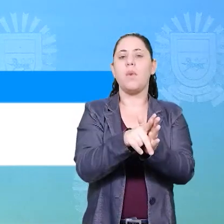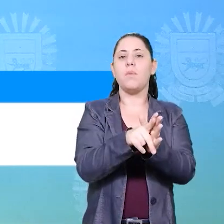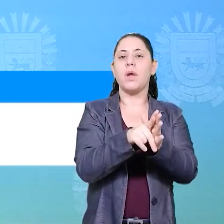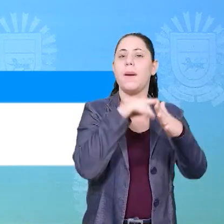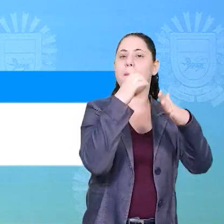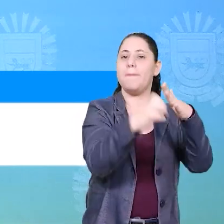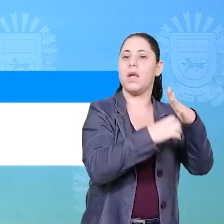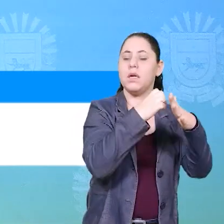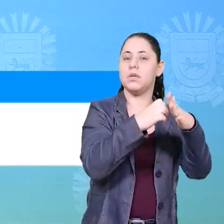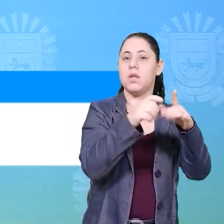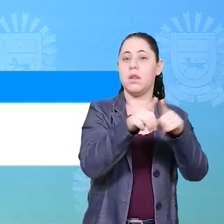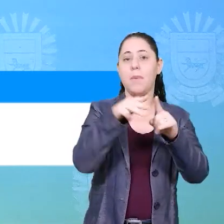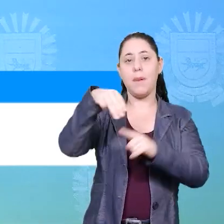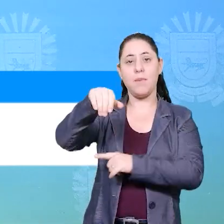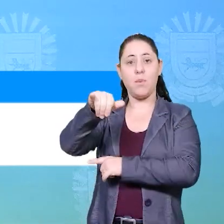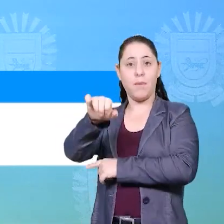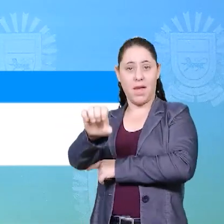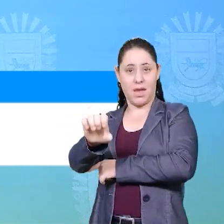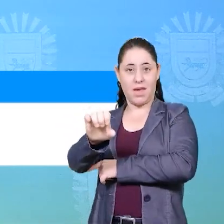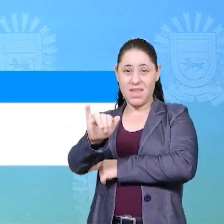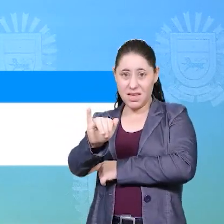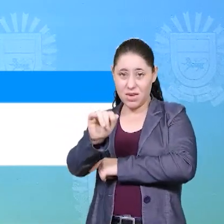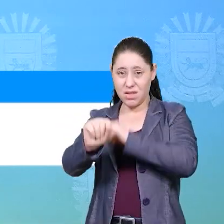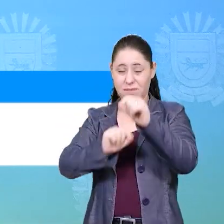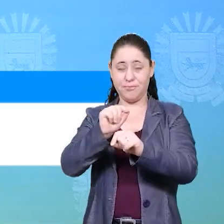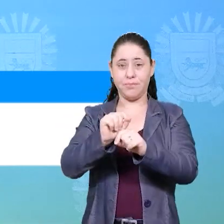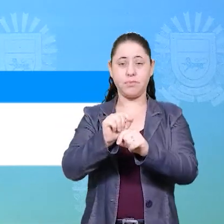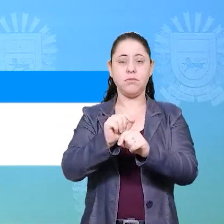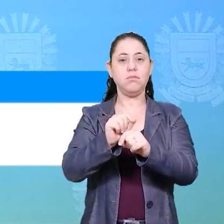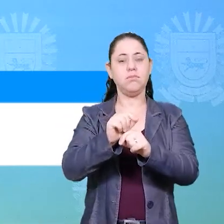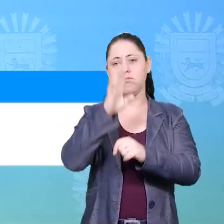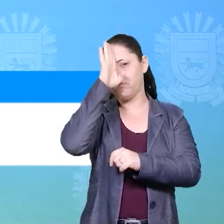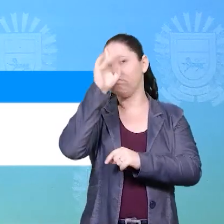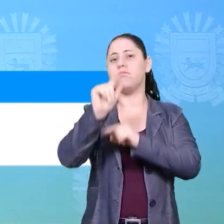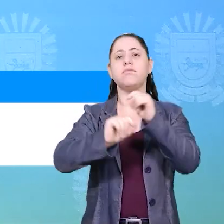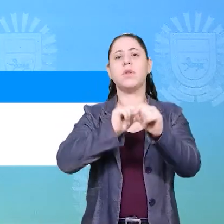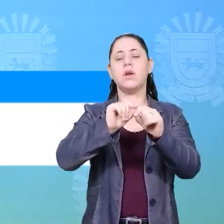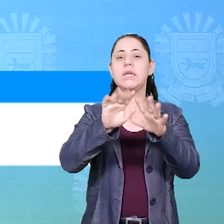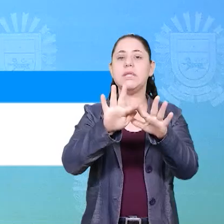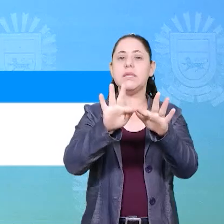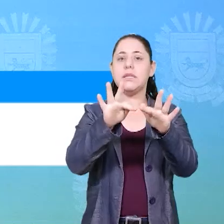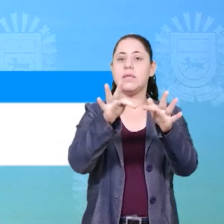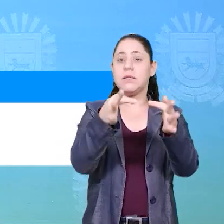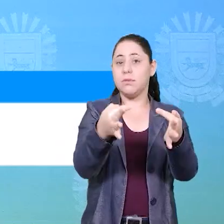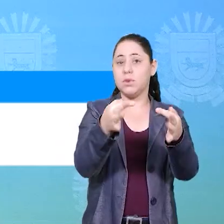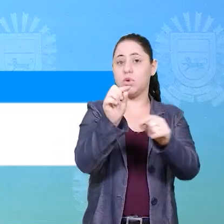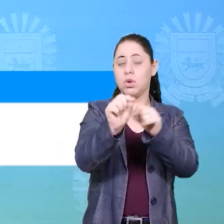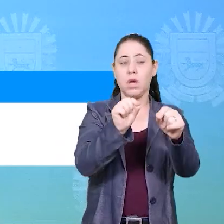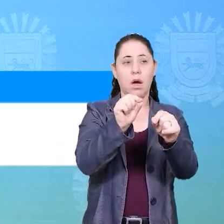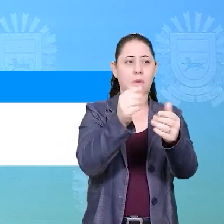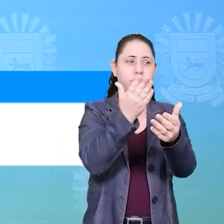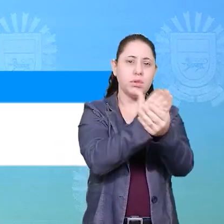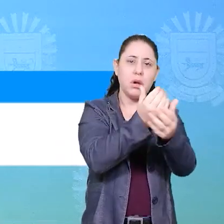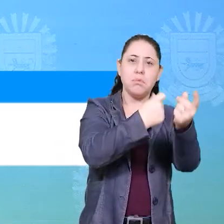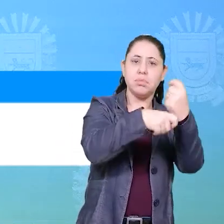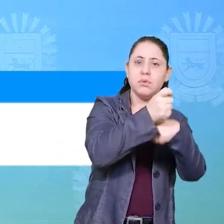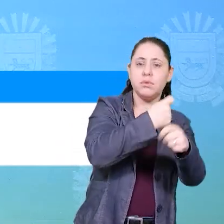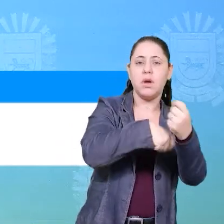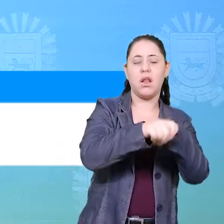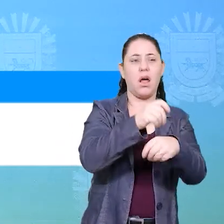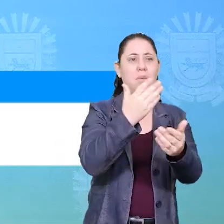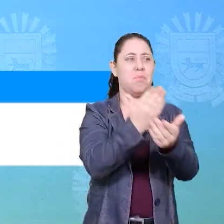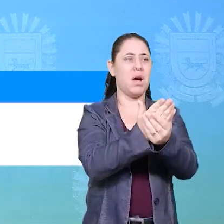importantíssimos, para a microempresa e para o microempreendedor individual, que é principalmente a simplificação